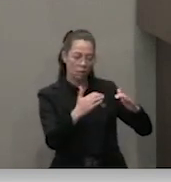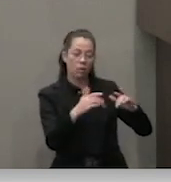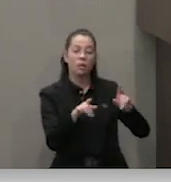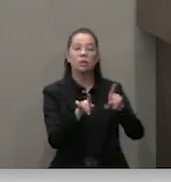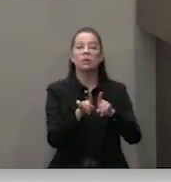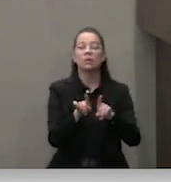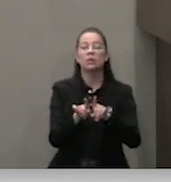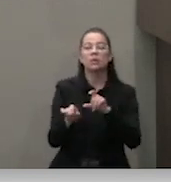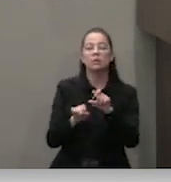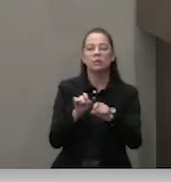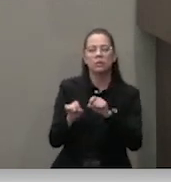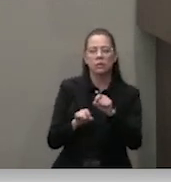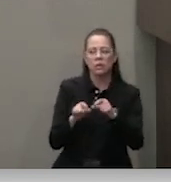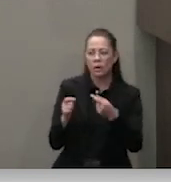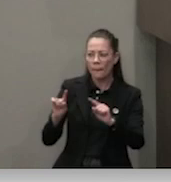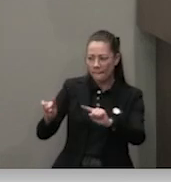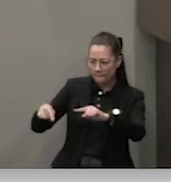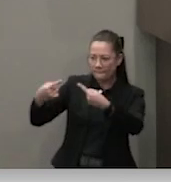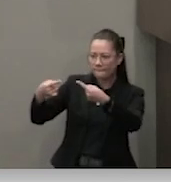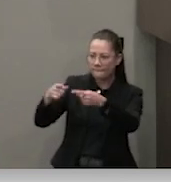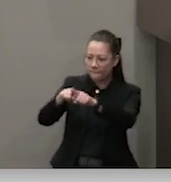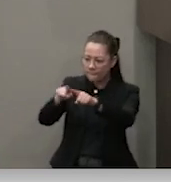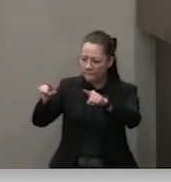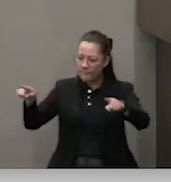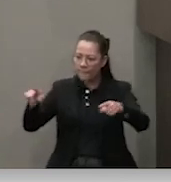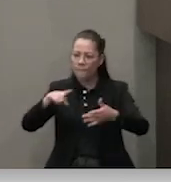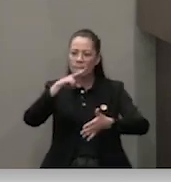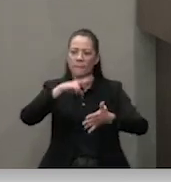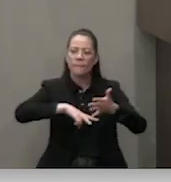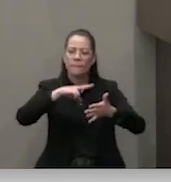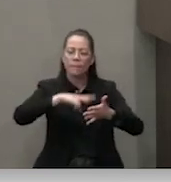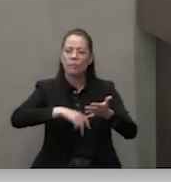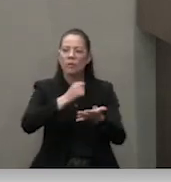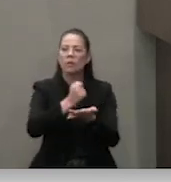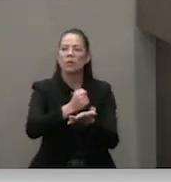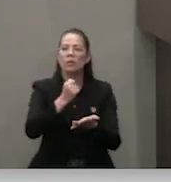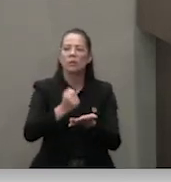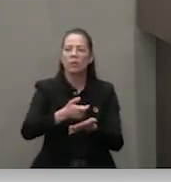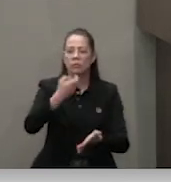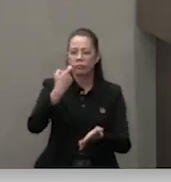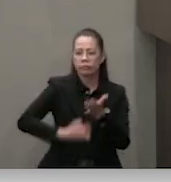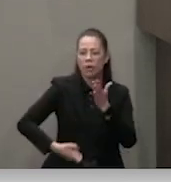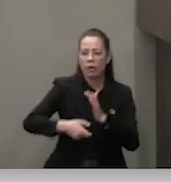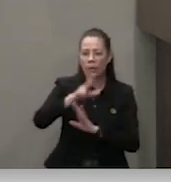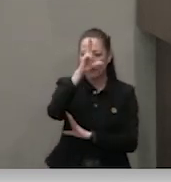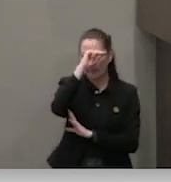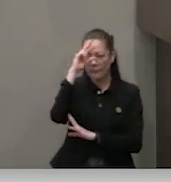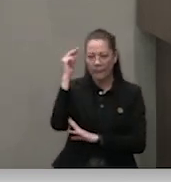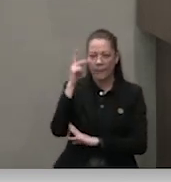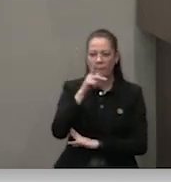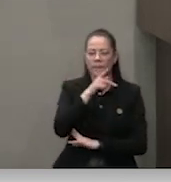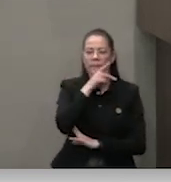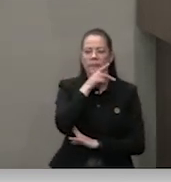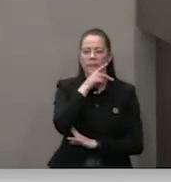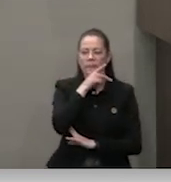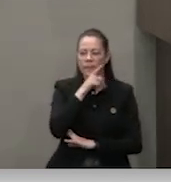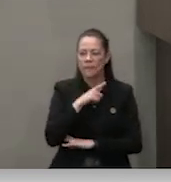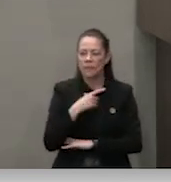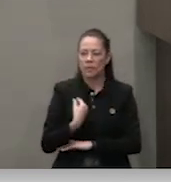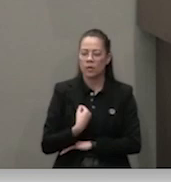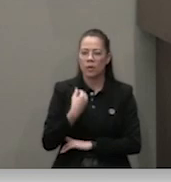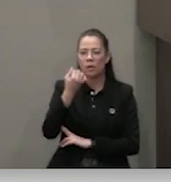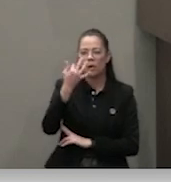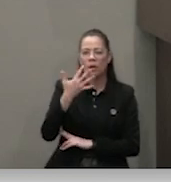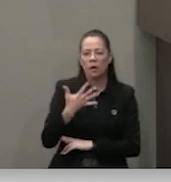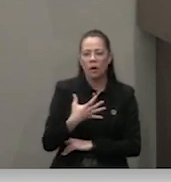inclusive eh desafia os colegas a darem uma lida no contrato assinado pelo prefeito tá lá no artigo oavo